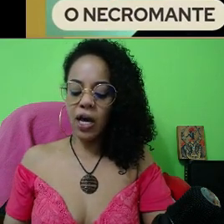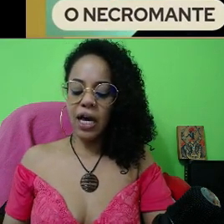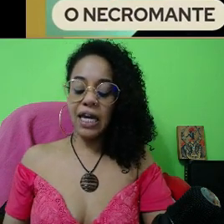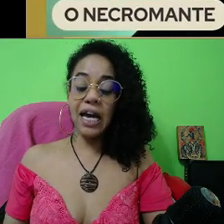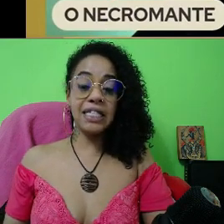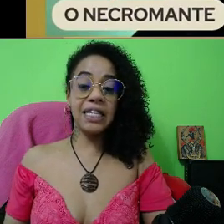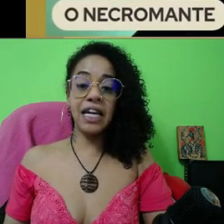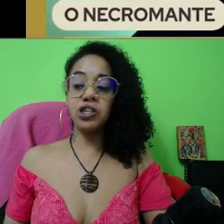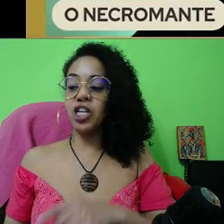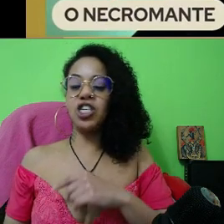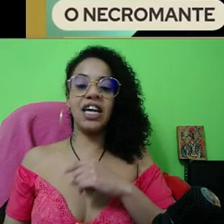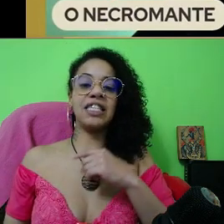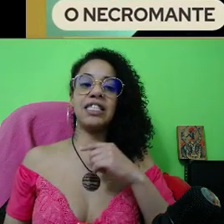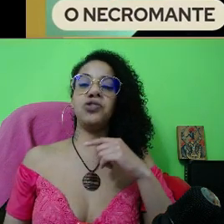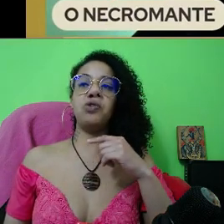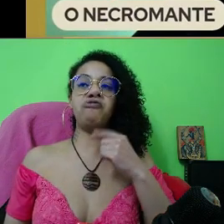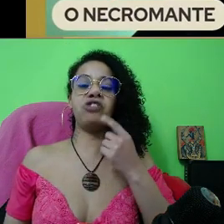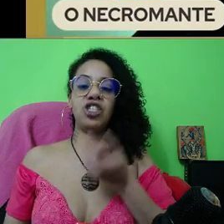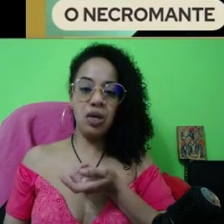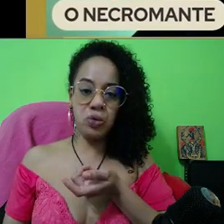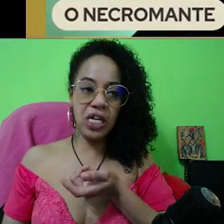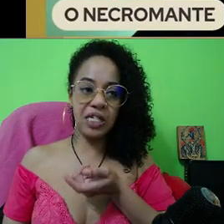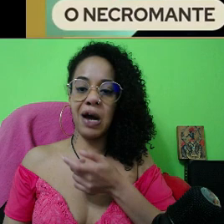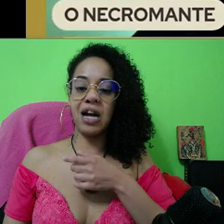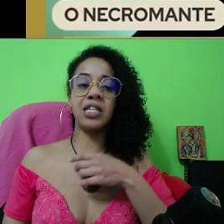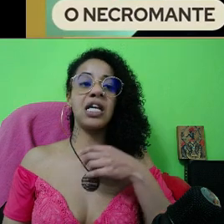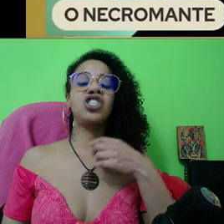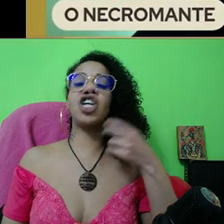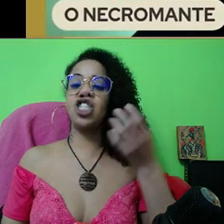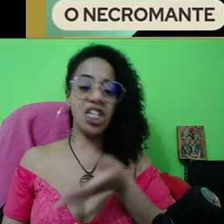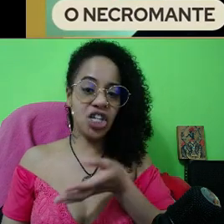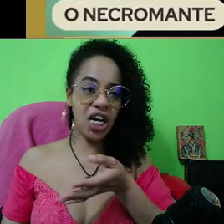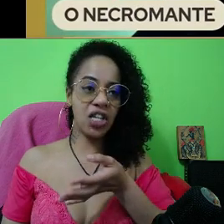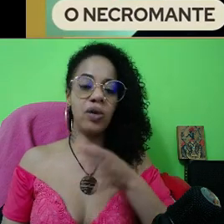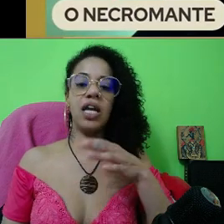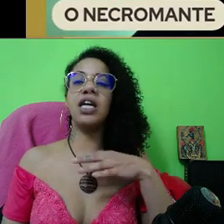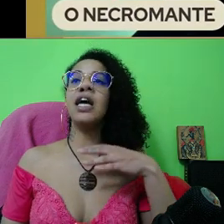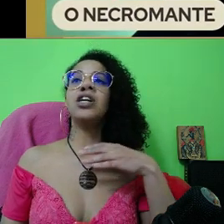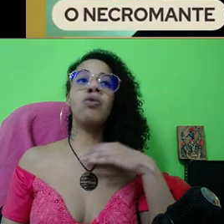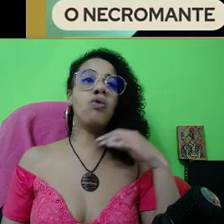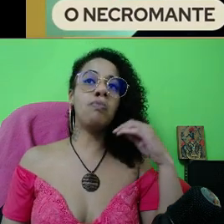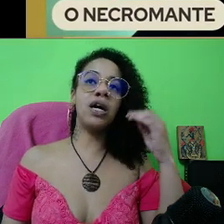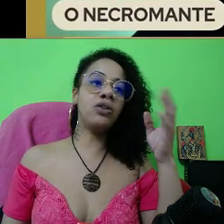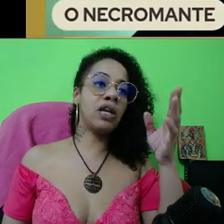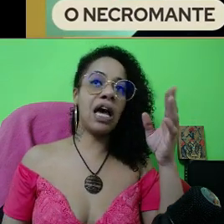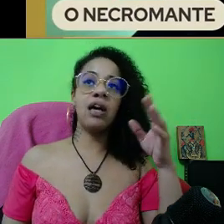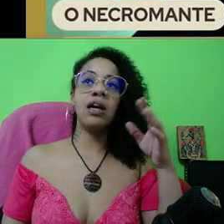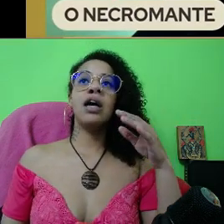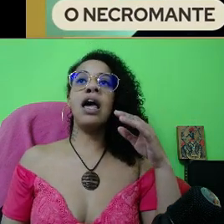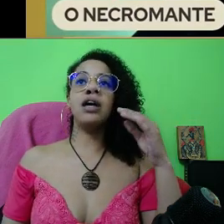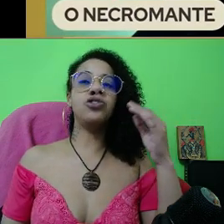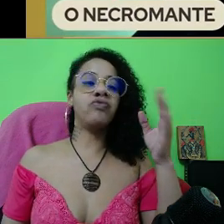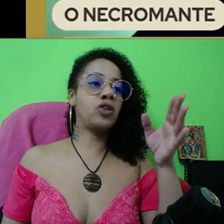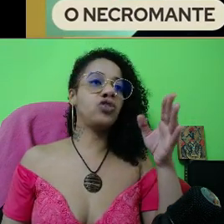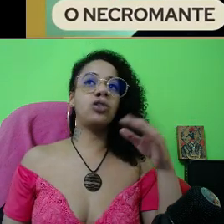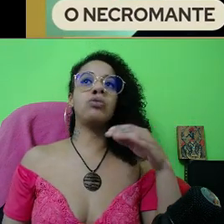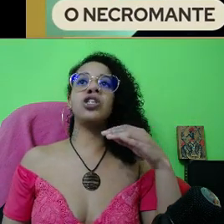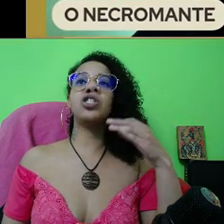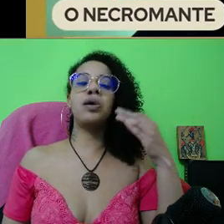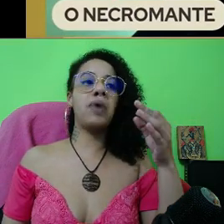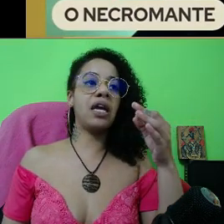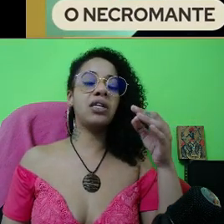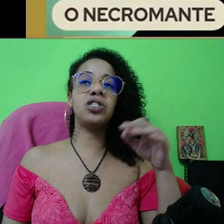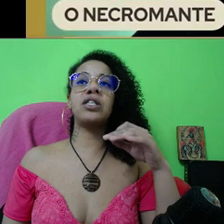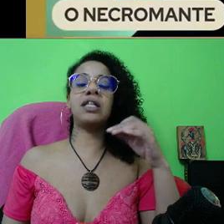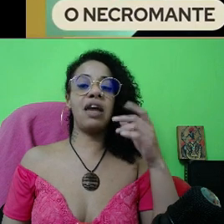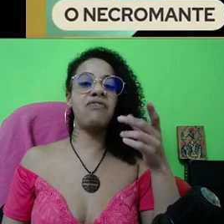o seu cu e assim eu já tinha sido ofendido por esse Marcos já tinha xingado ele o mano lá Juventude